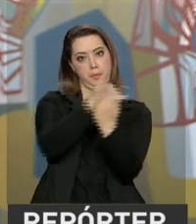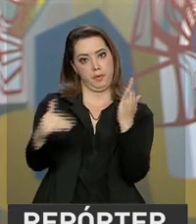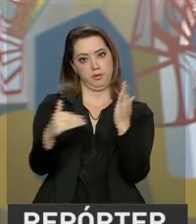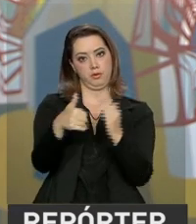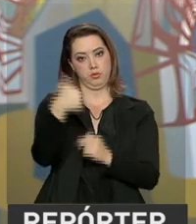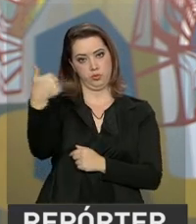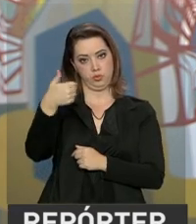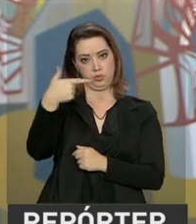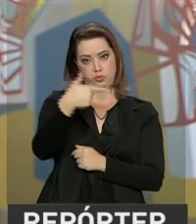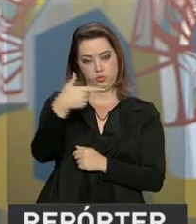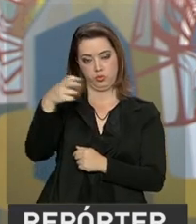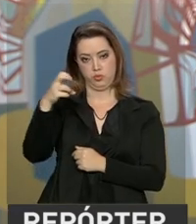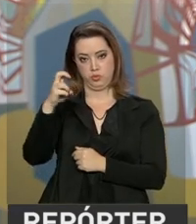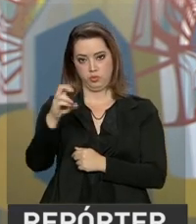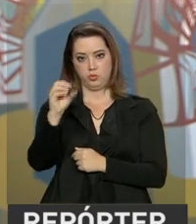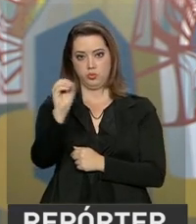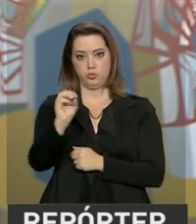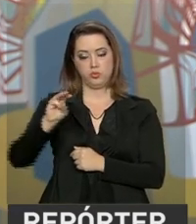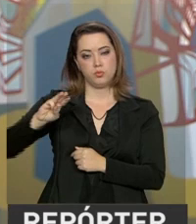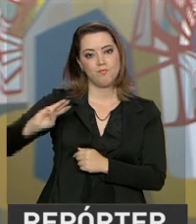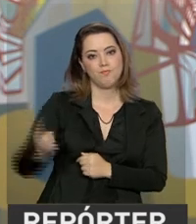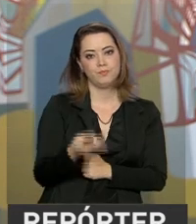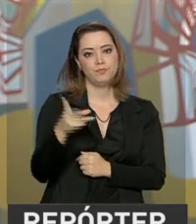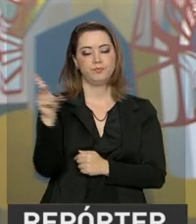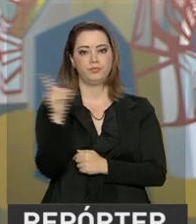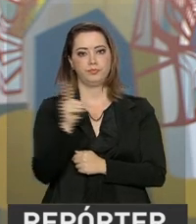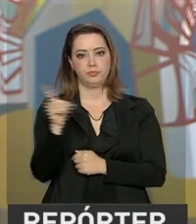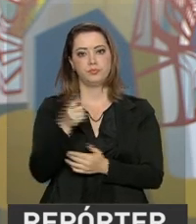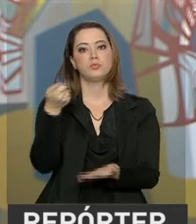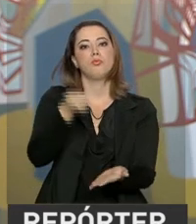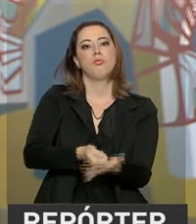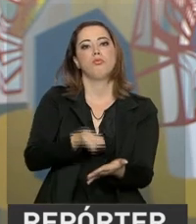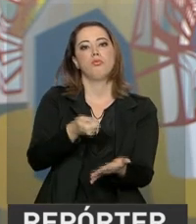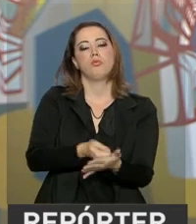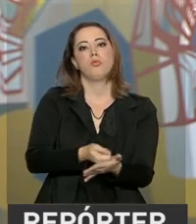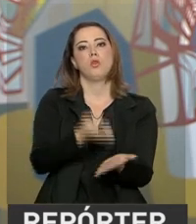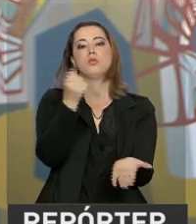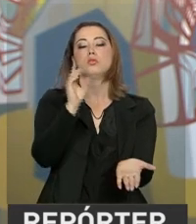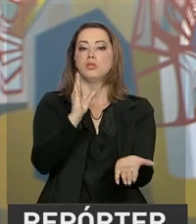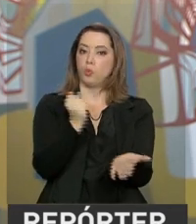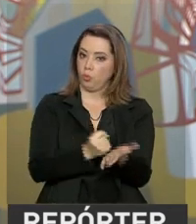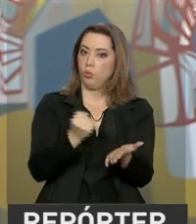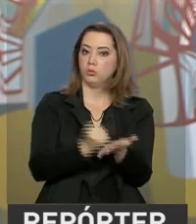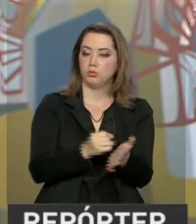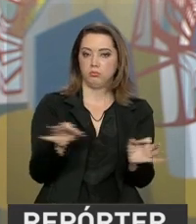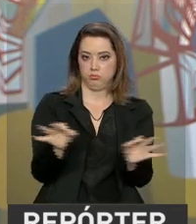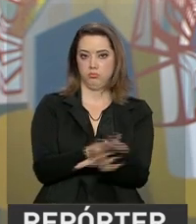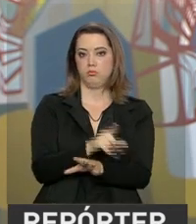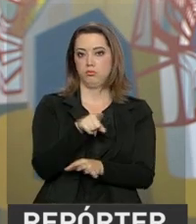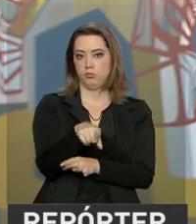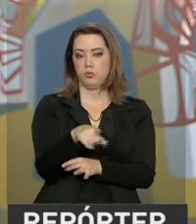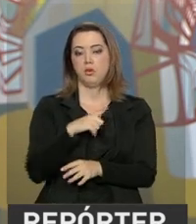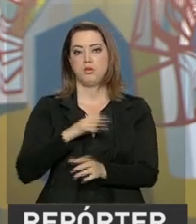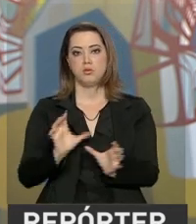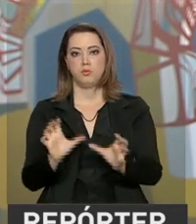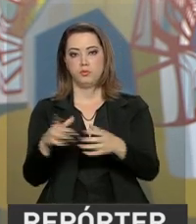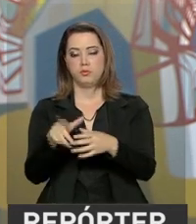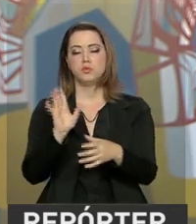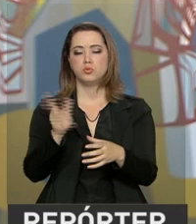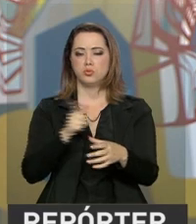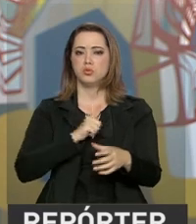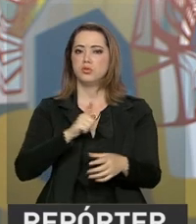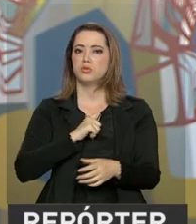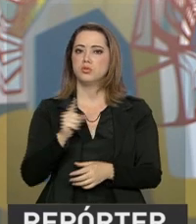bilhão 250 Milhões de Dólares vai ser paga no fechamento da operação nesse bloco inclusive aconteceu